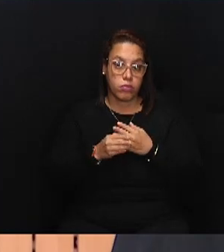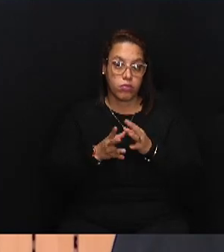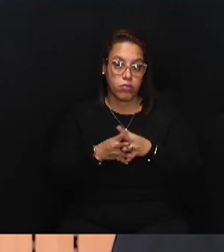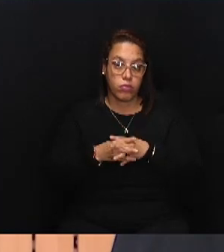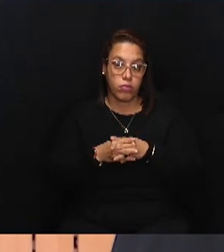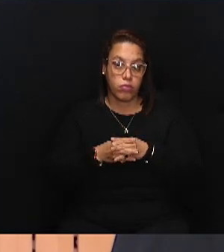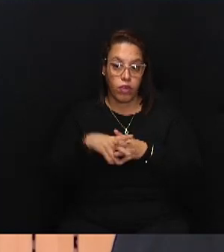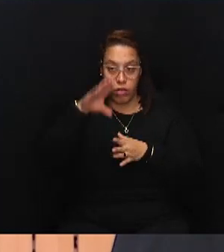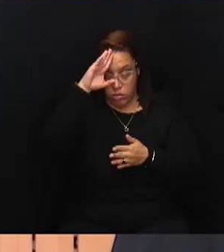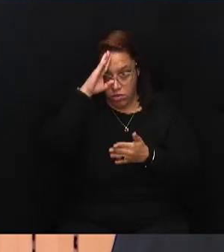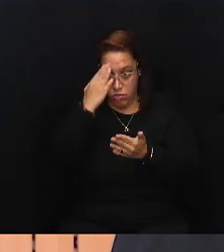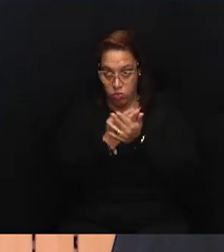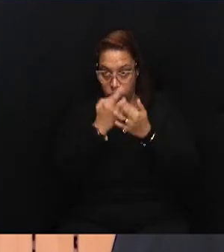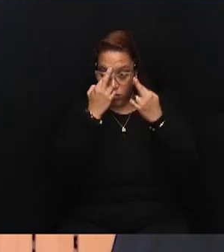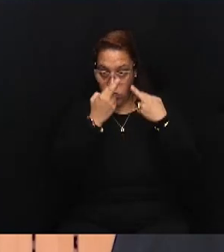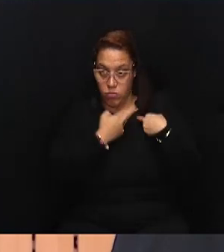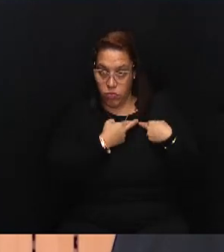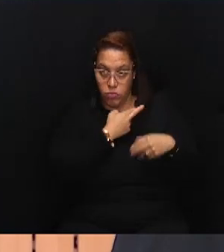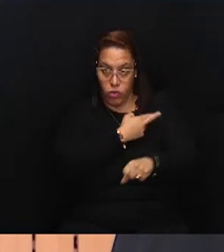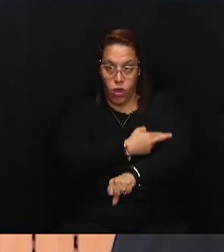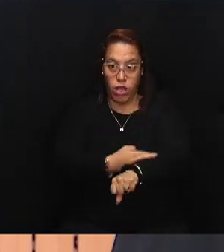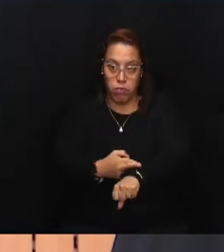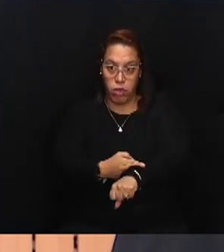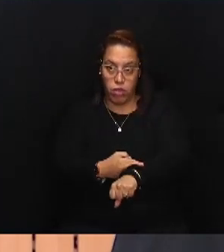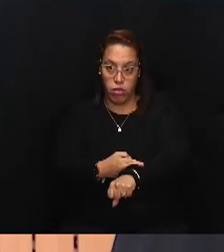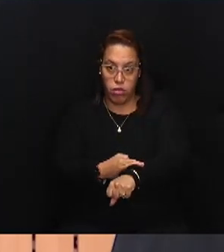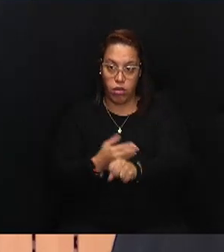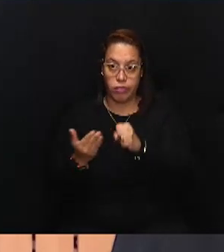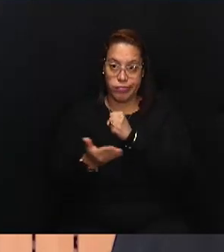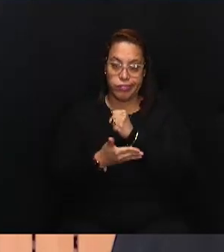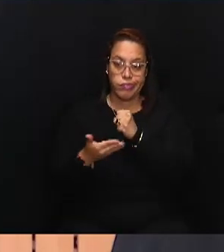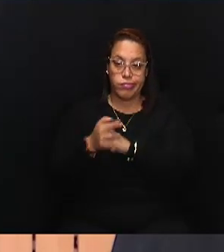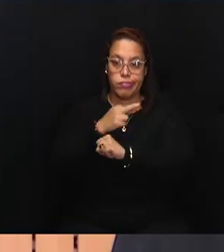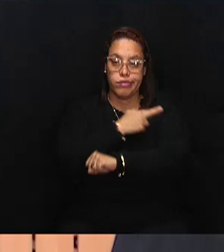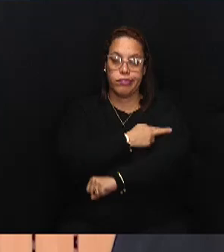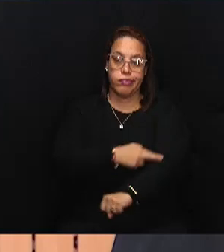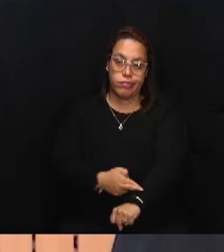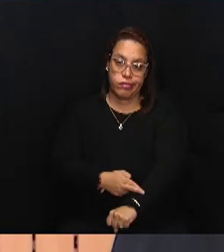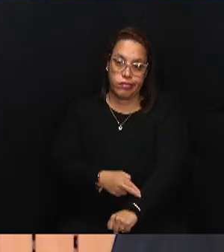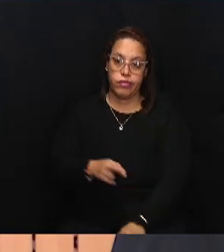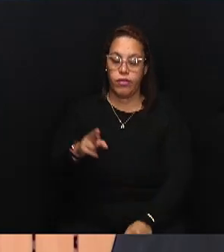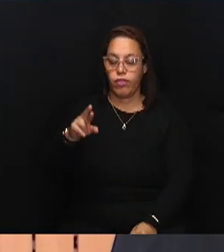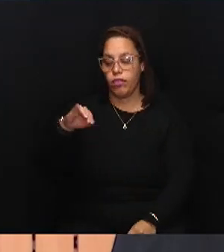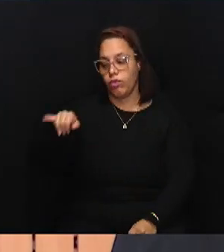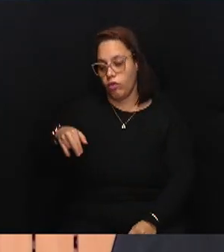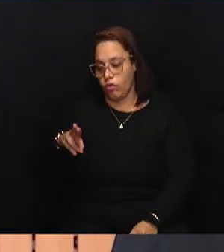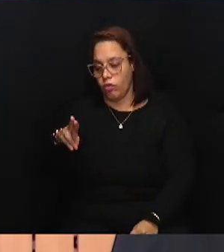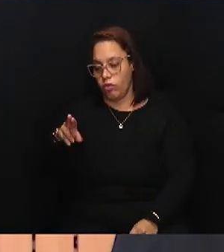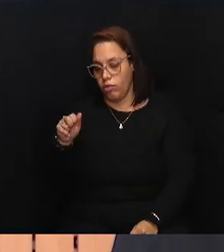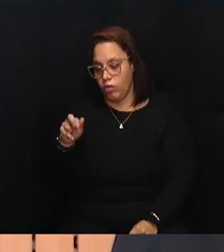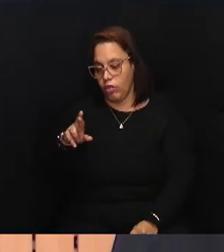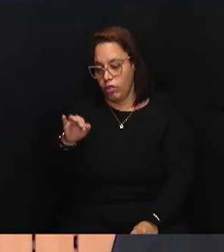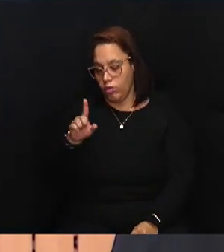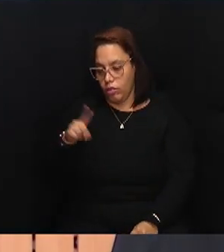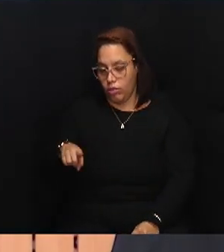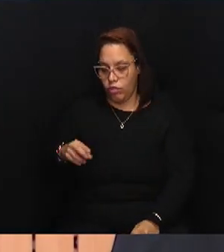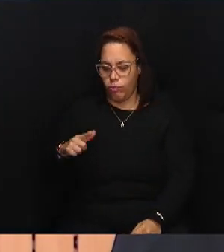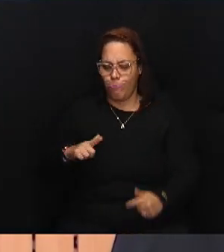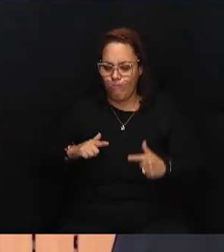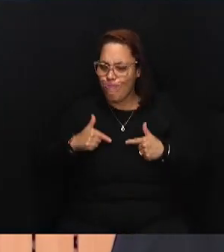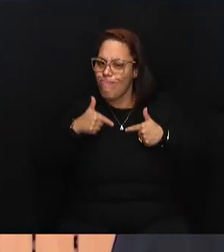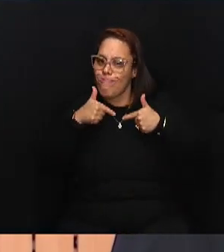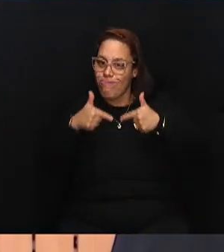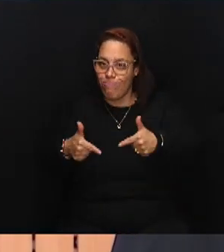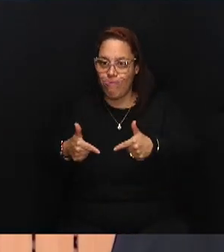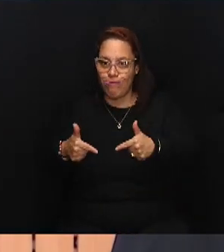respeito é a base de tudo, por isso que respeito pessoas como o Juarez, que já está nessa luta.